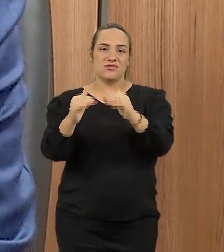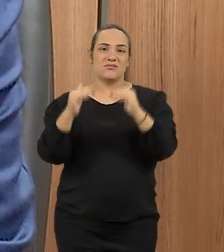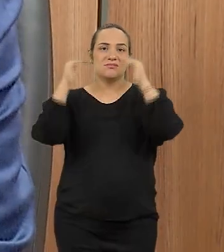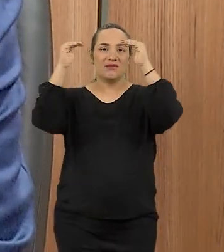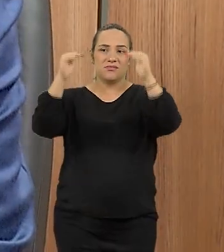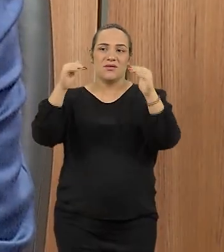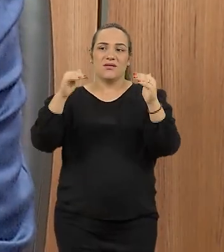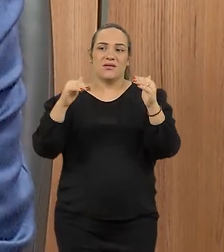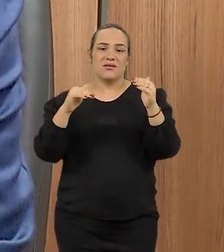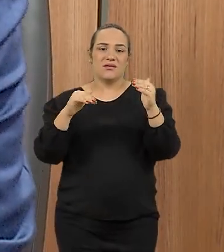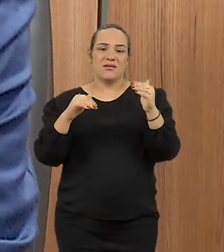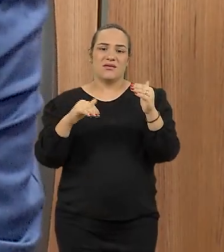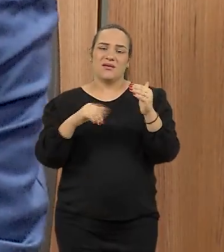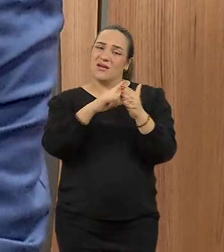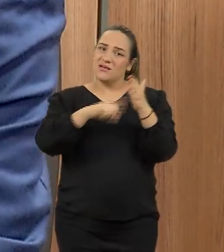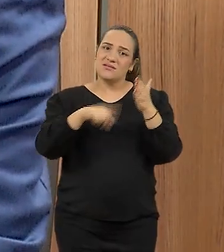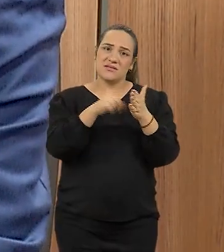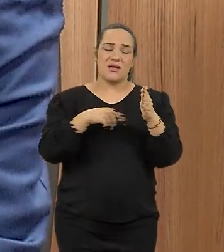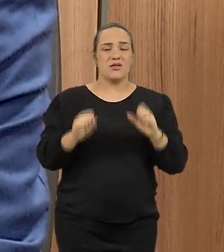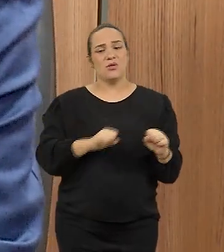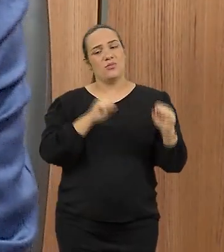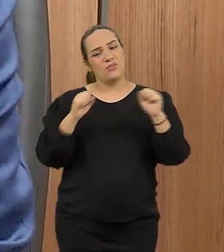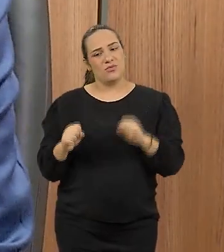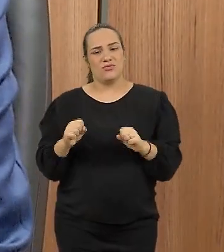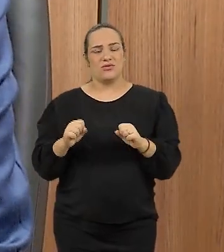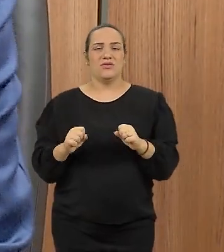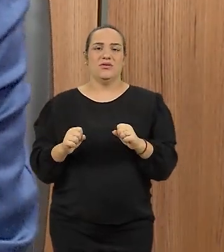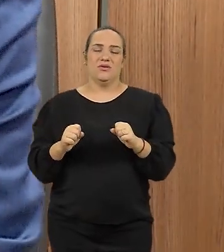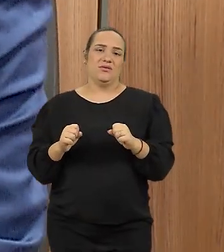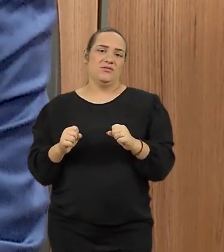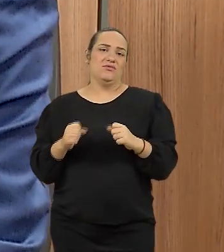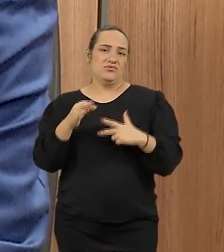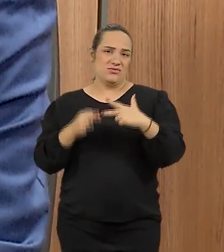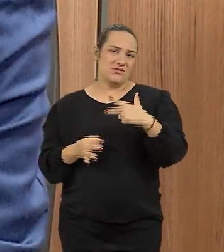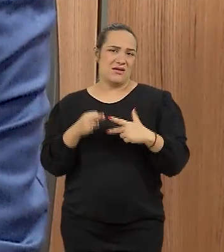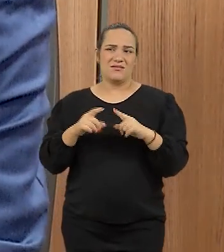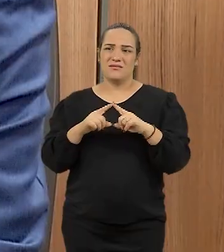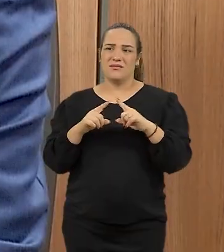tirando força do judiciário. E hoje nós já julgamos por temas.